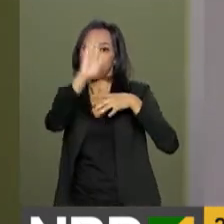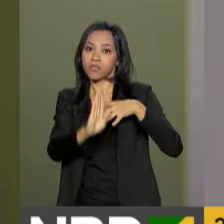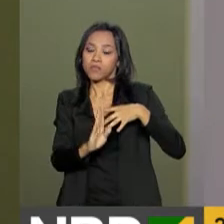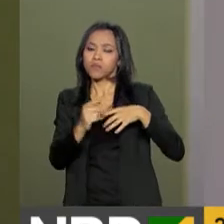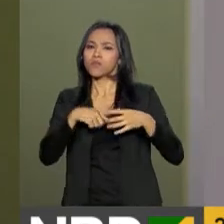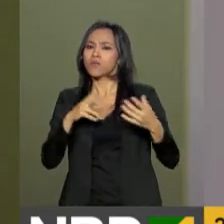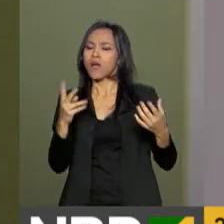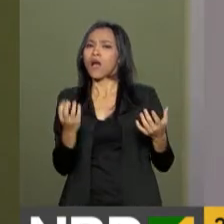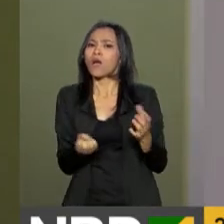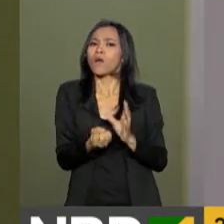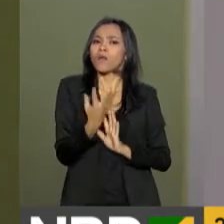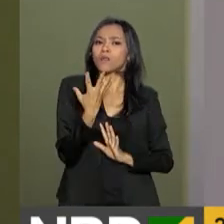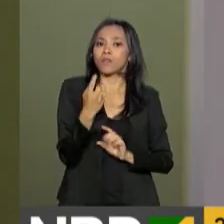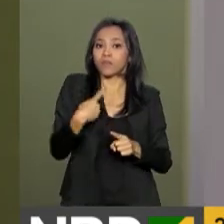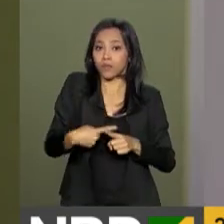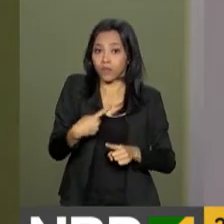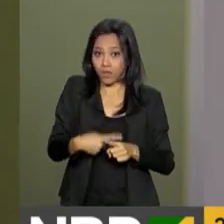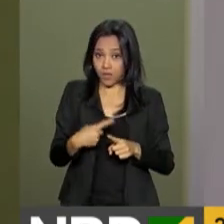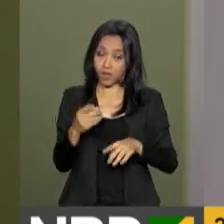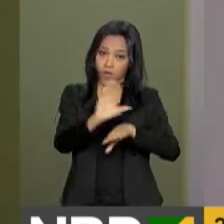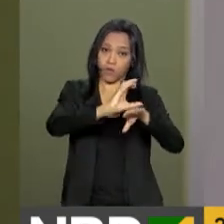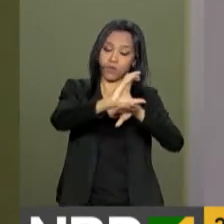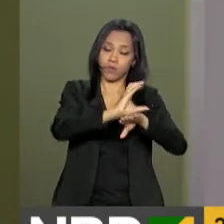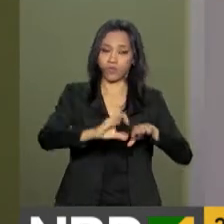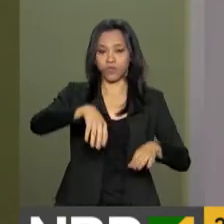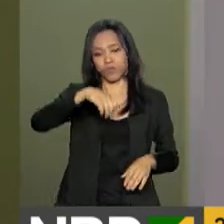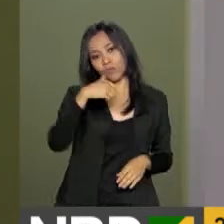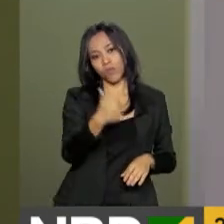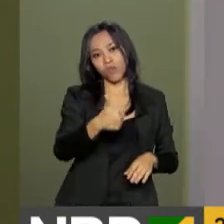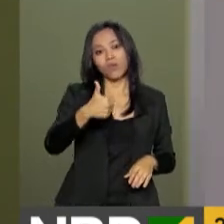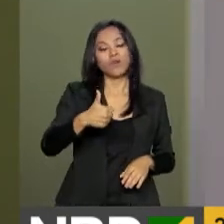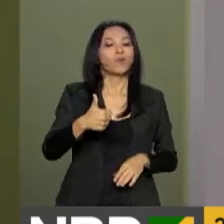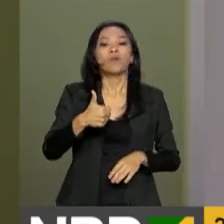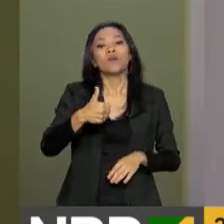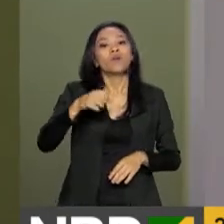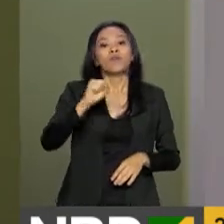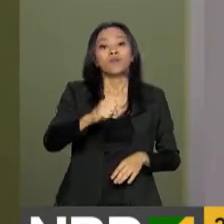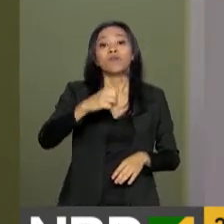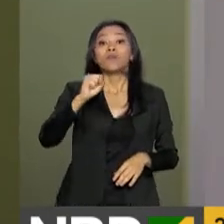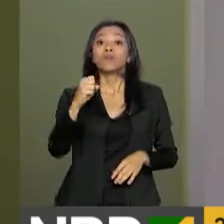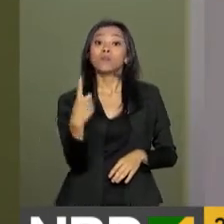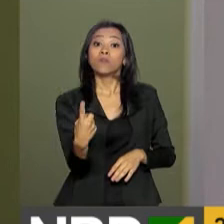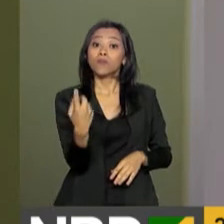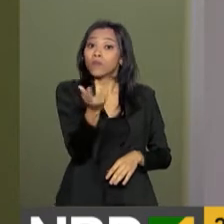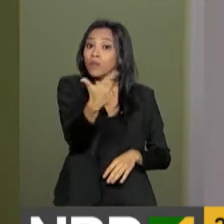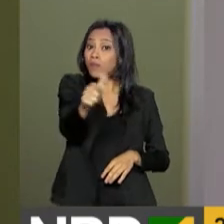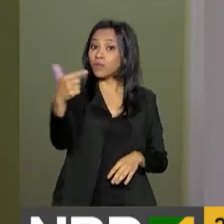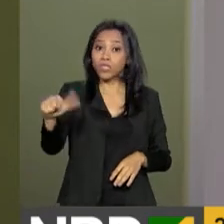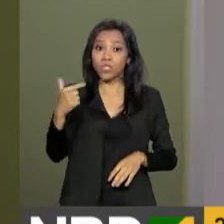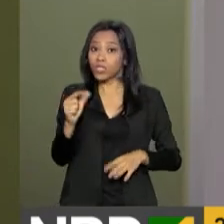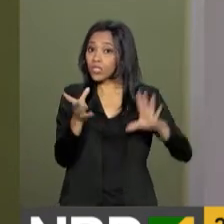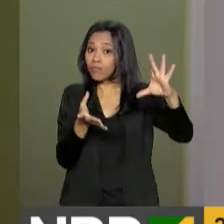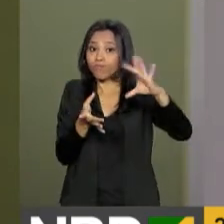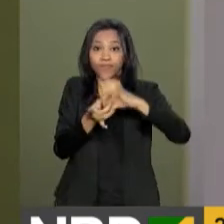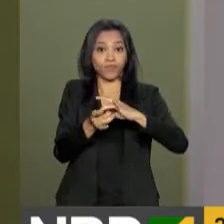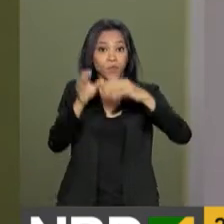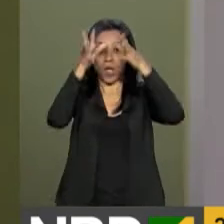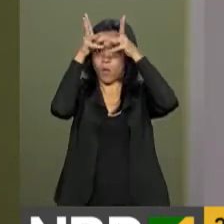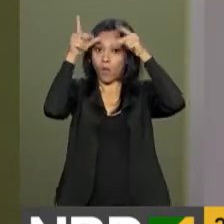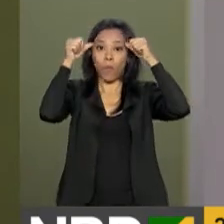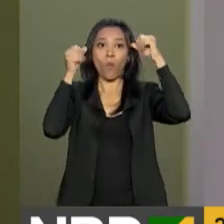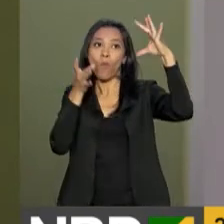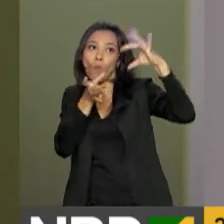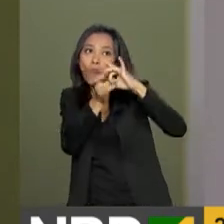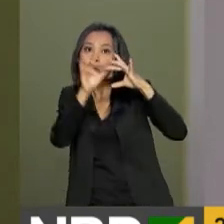curiosa porque a constituição de 1891 é não previa a figura do território federal e houve uma